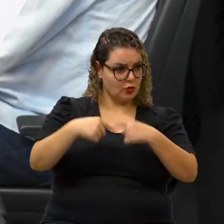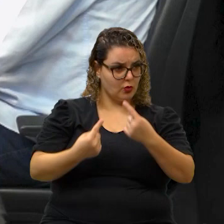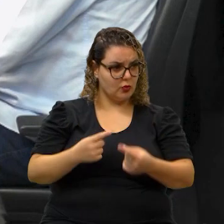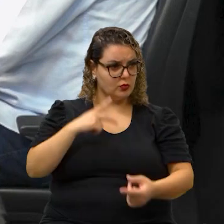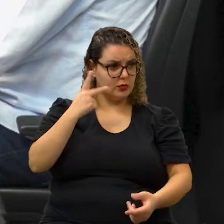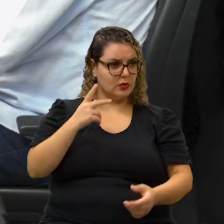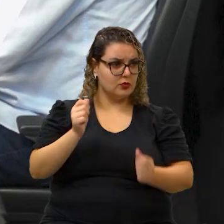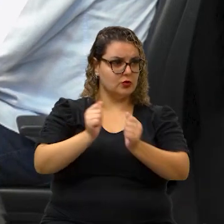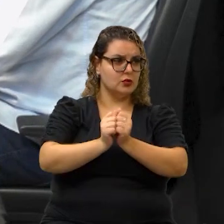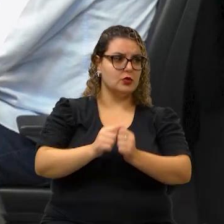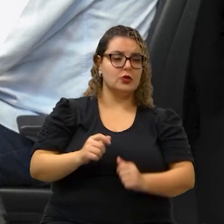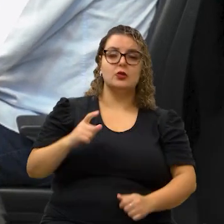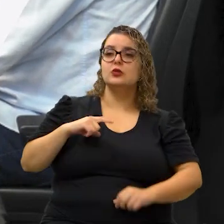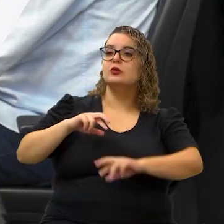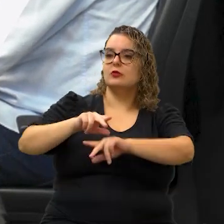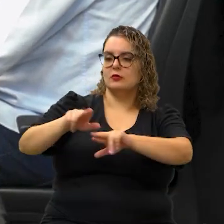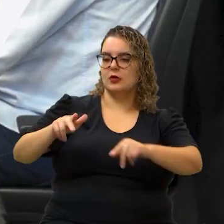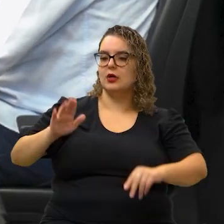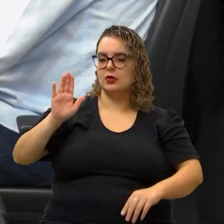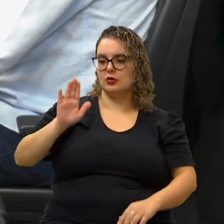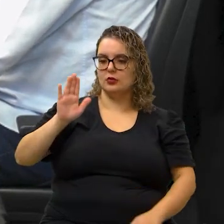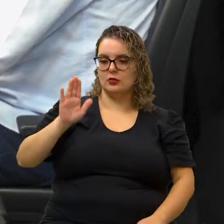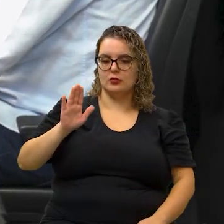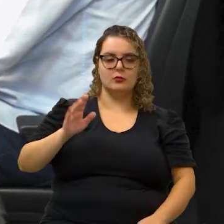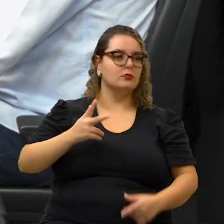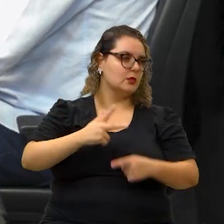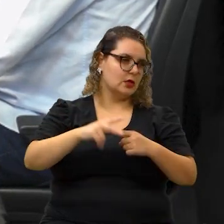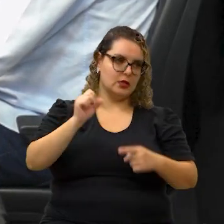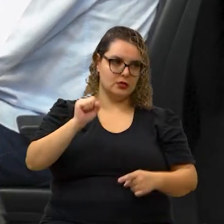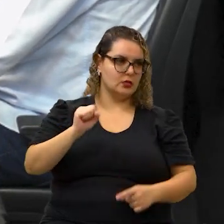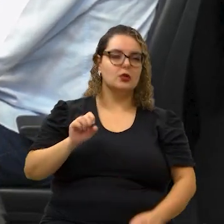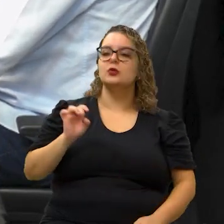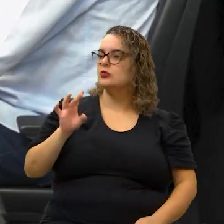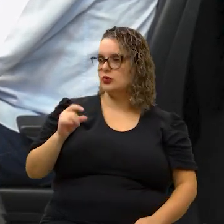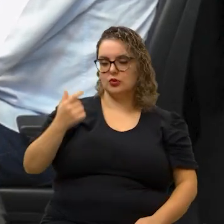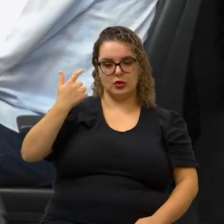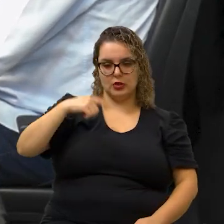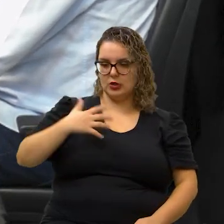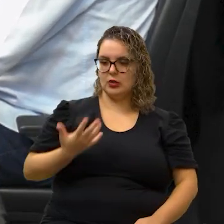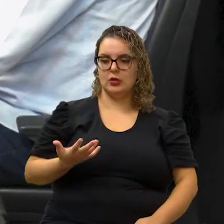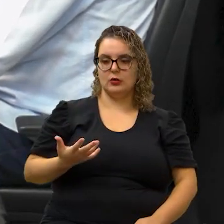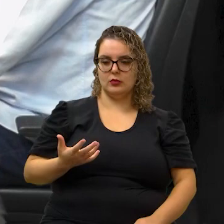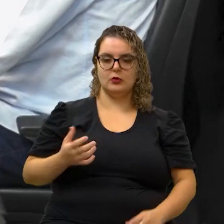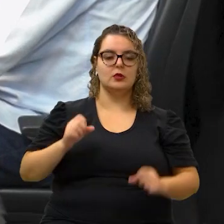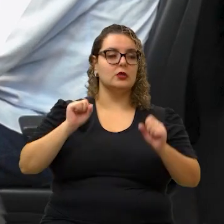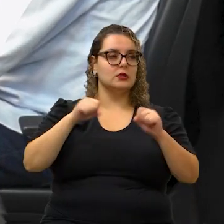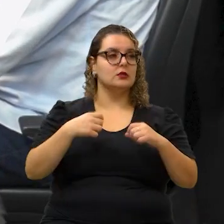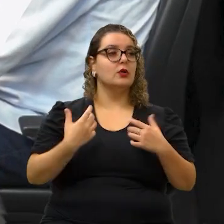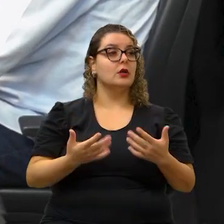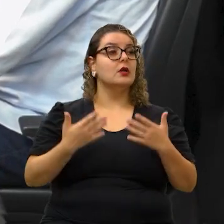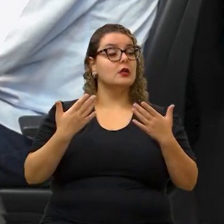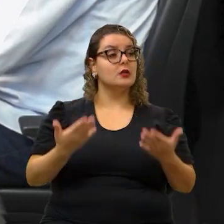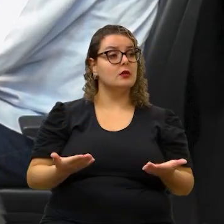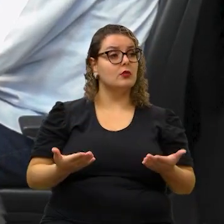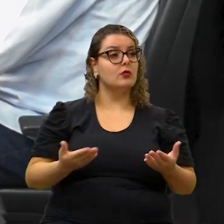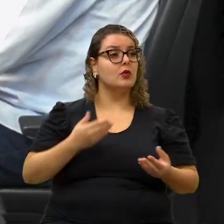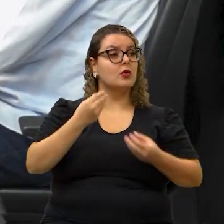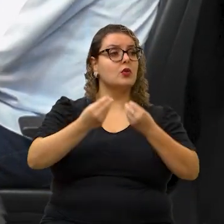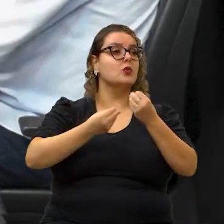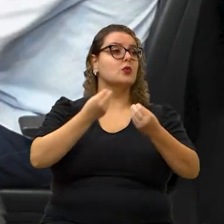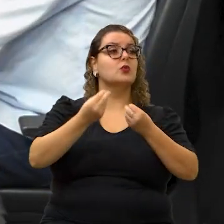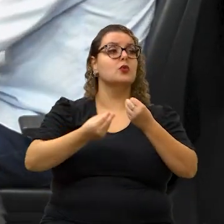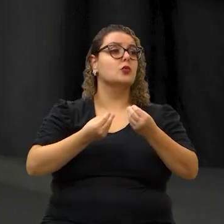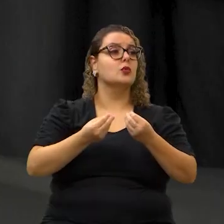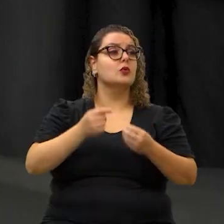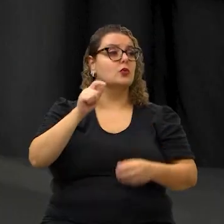ou tinha algum outro? Tinham vários outros candidatos, mas eleitos só eu fui você. Eleito. Tá. Então,